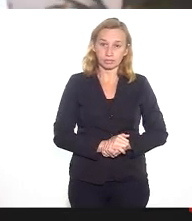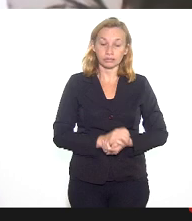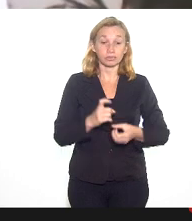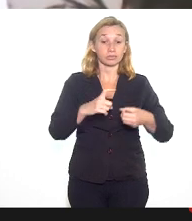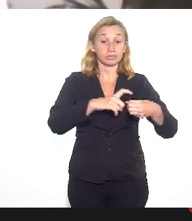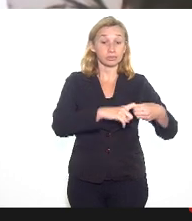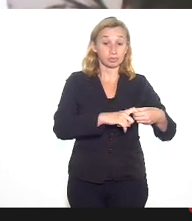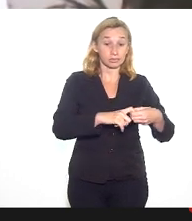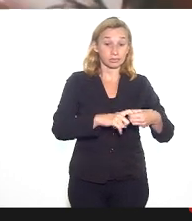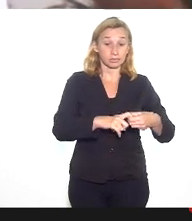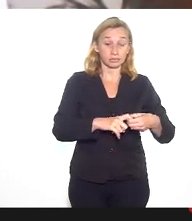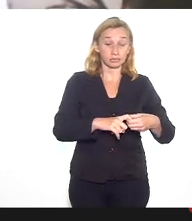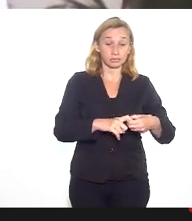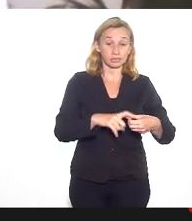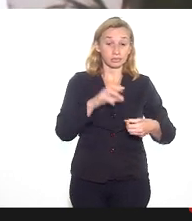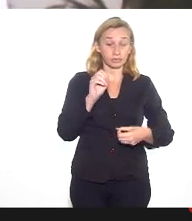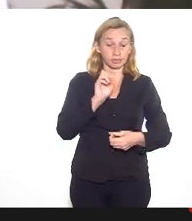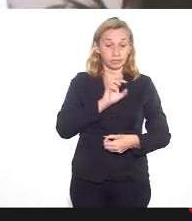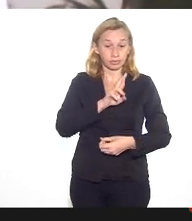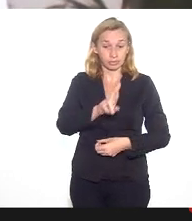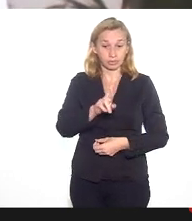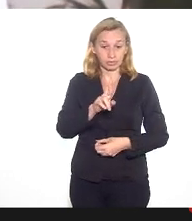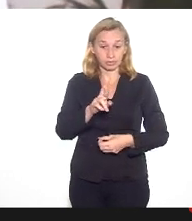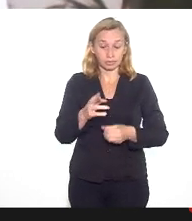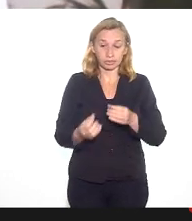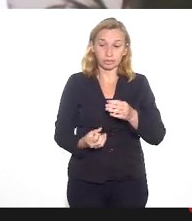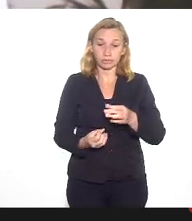consórcio, na figura do seu operador, promove a apuração